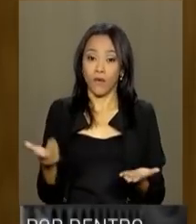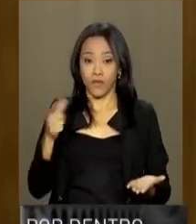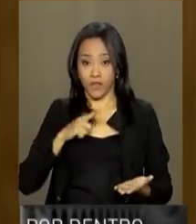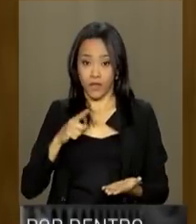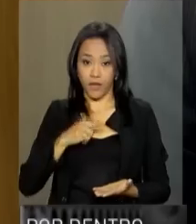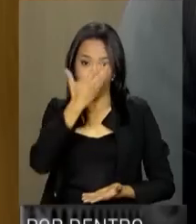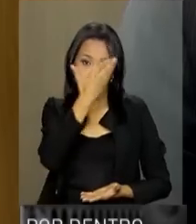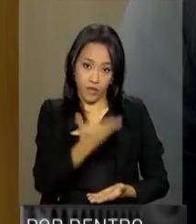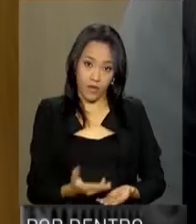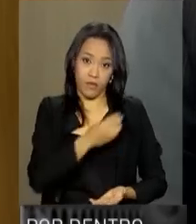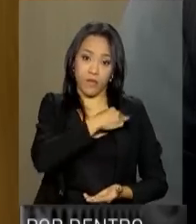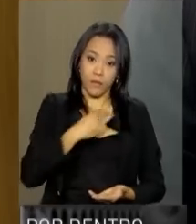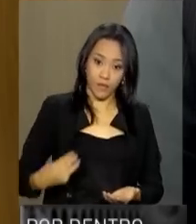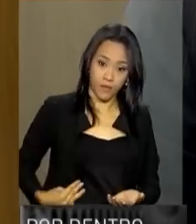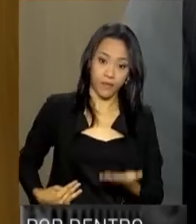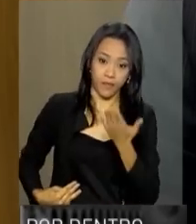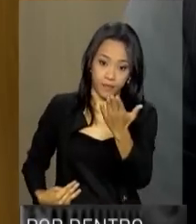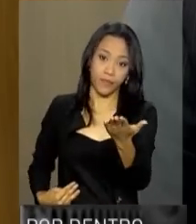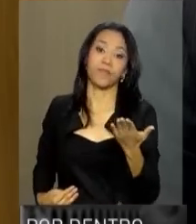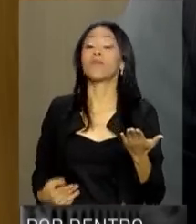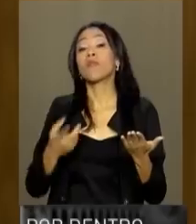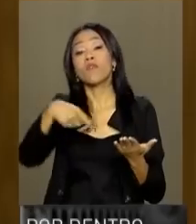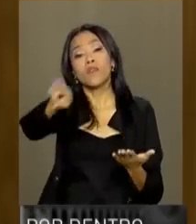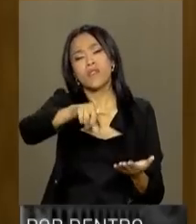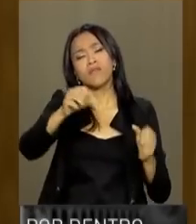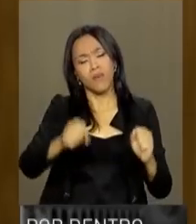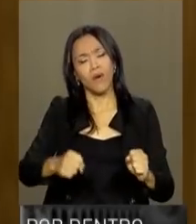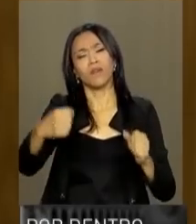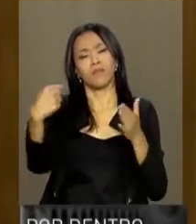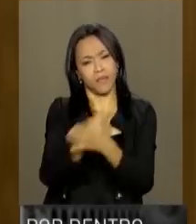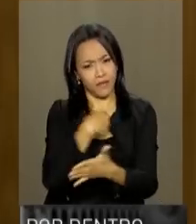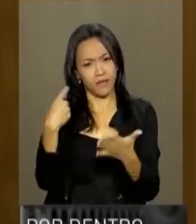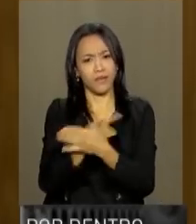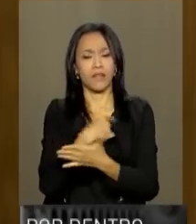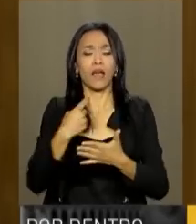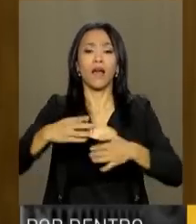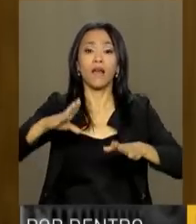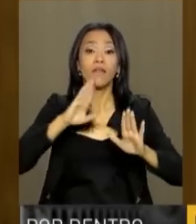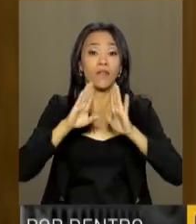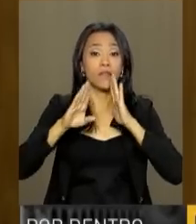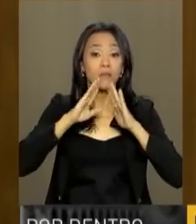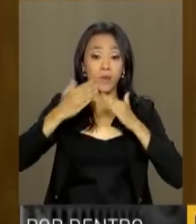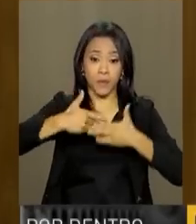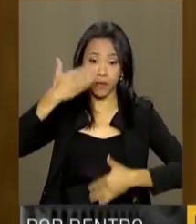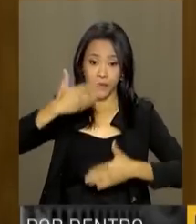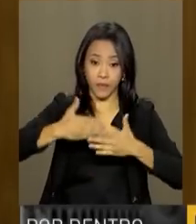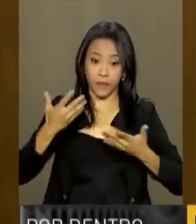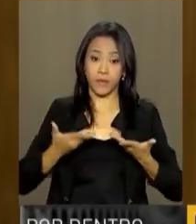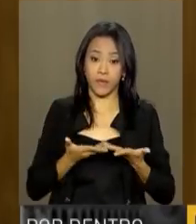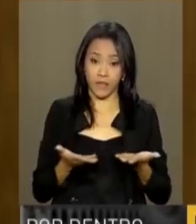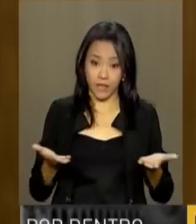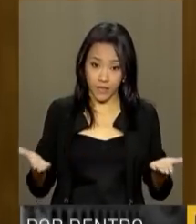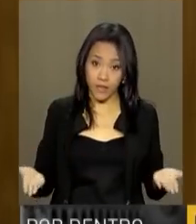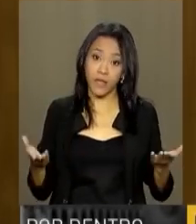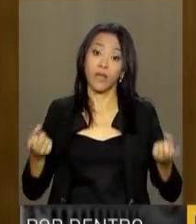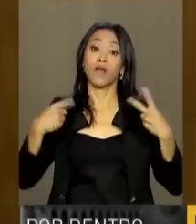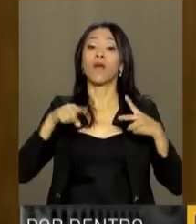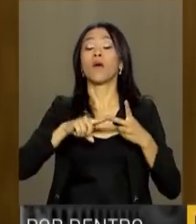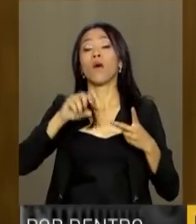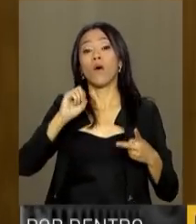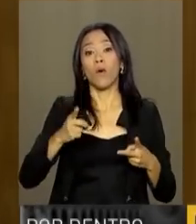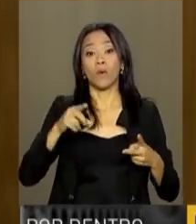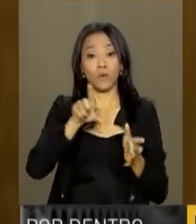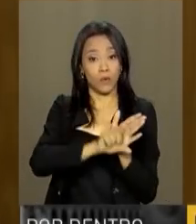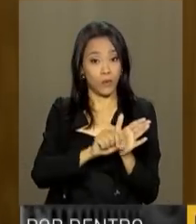social osmar terra participe com a gente envie sua pergunta pelo facebook.com barra palácio do planalto ou ainda pelo twitter